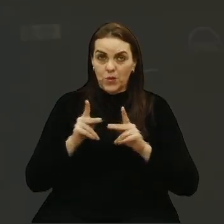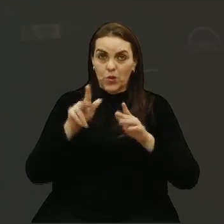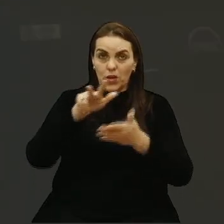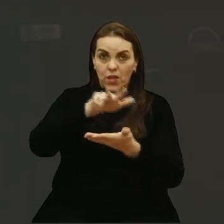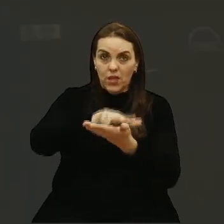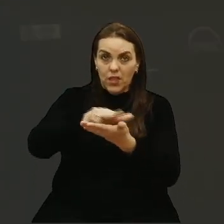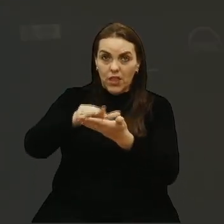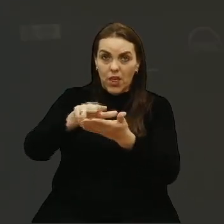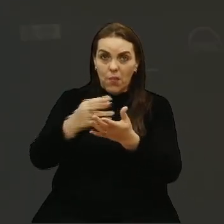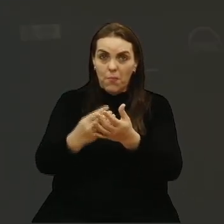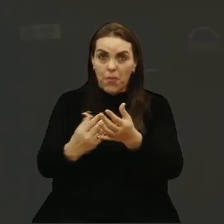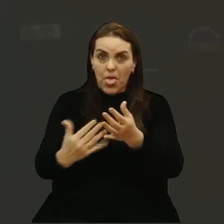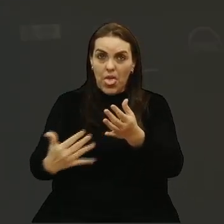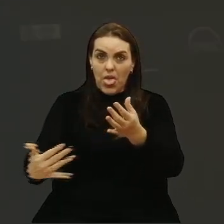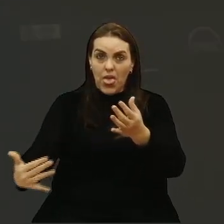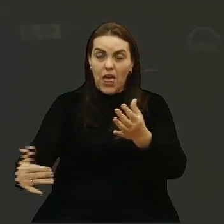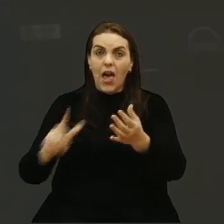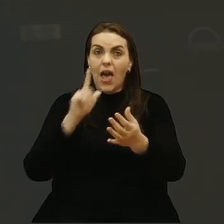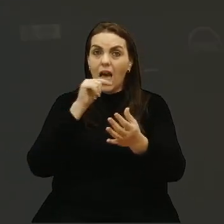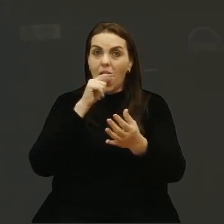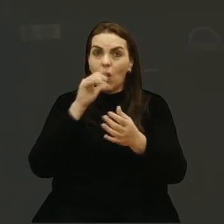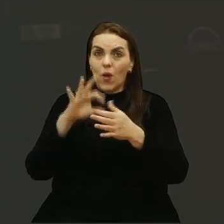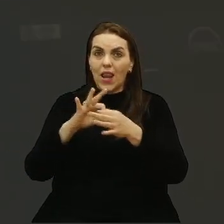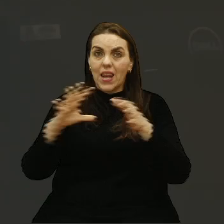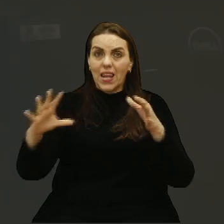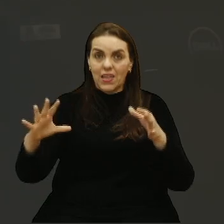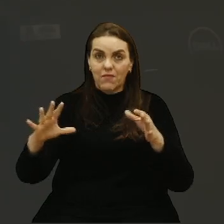eles vão ser praticamente exterminados,